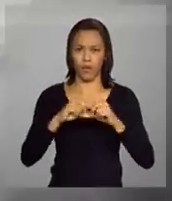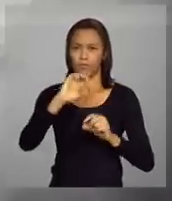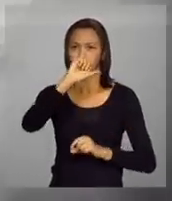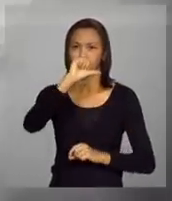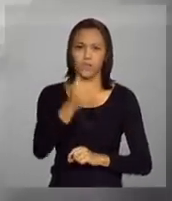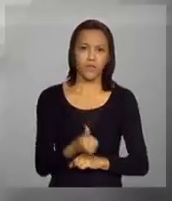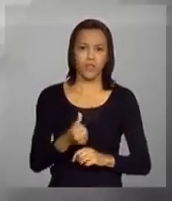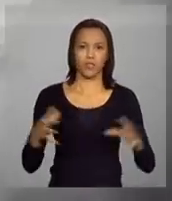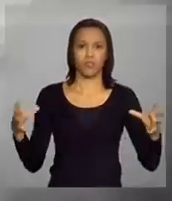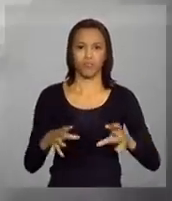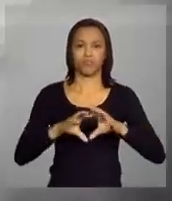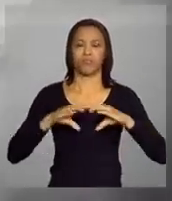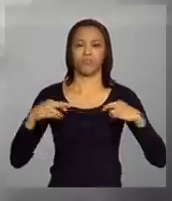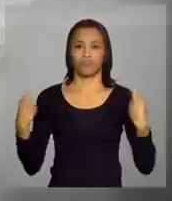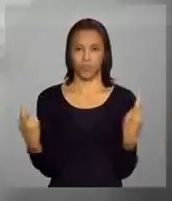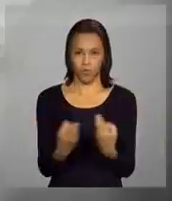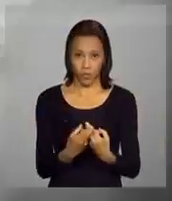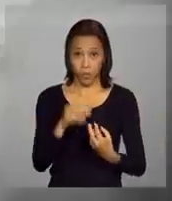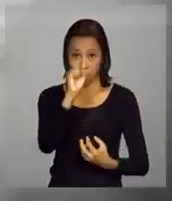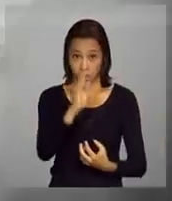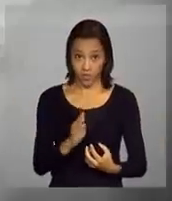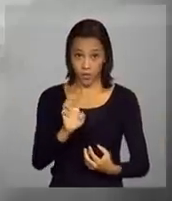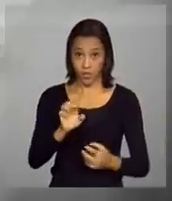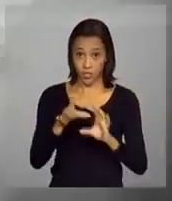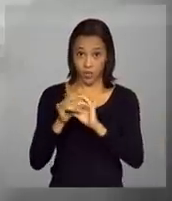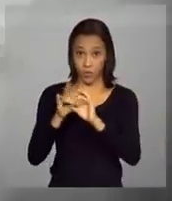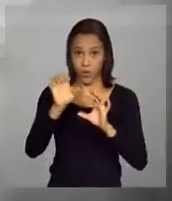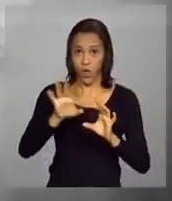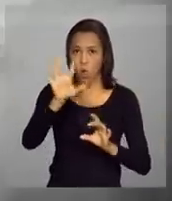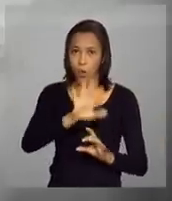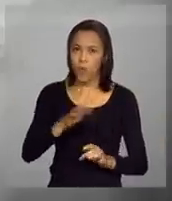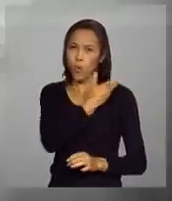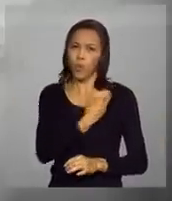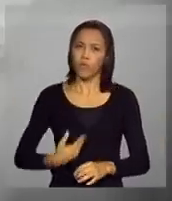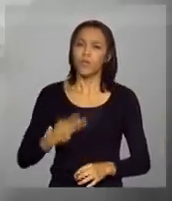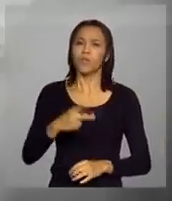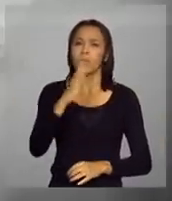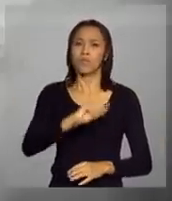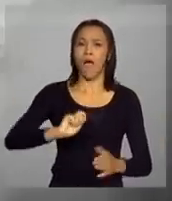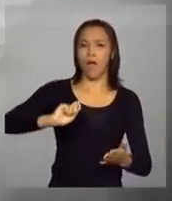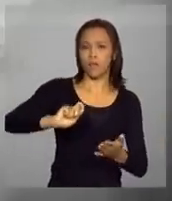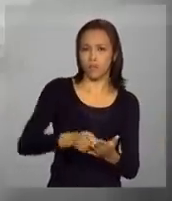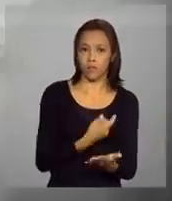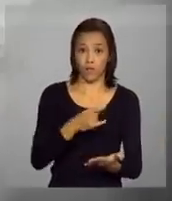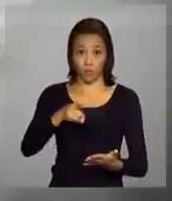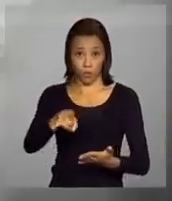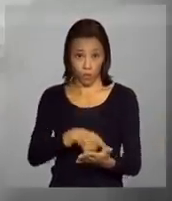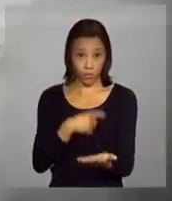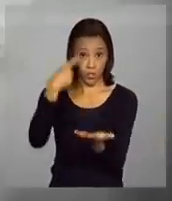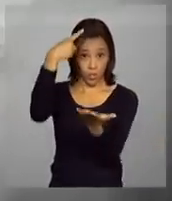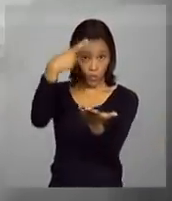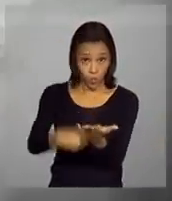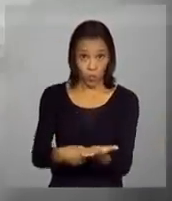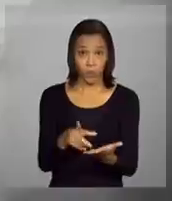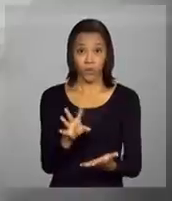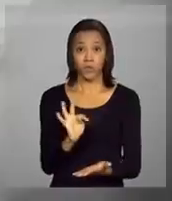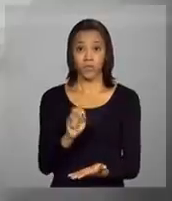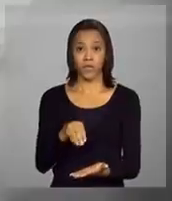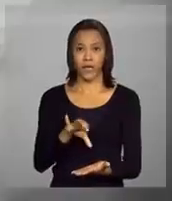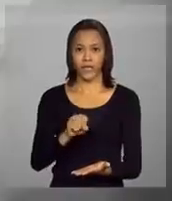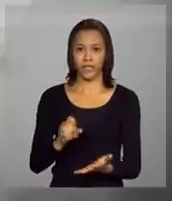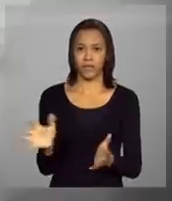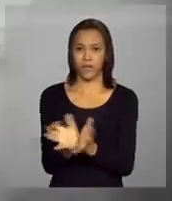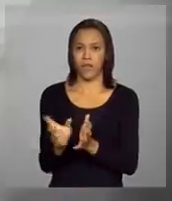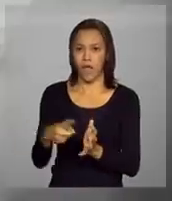cúpula Brasil-União Europeia. O governo brasileiro e o bloco europeu assinaram acordos de cooperação técnica nas áreas